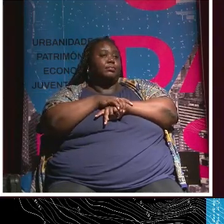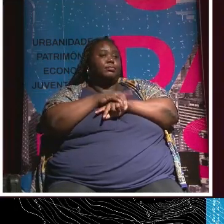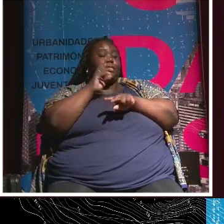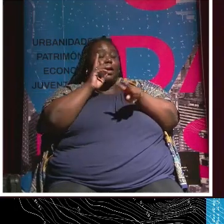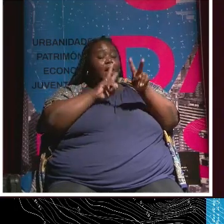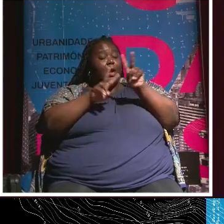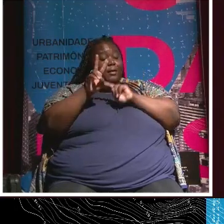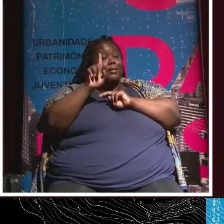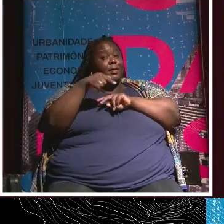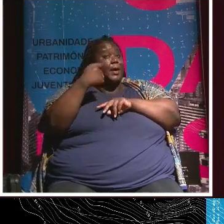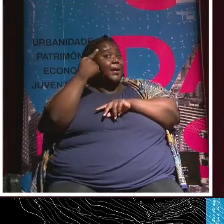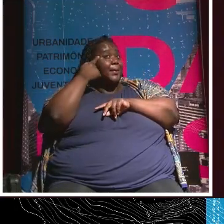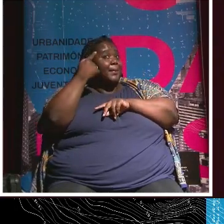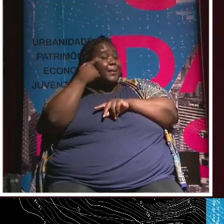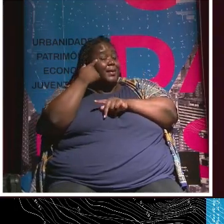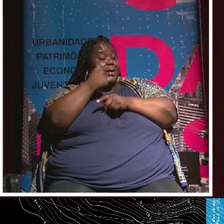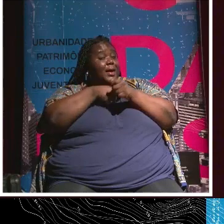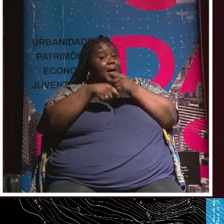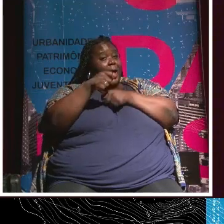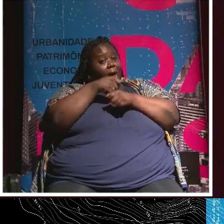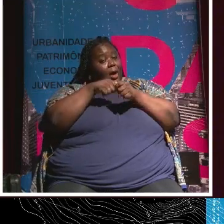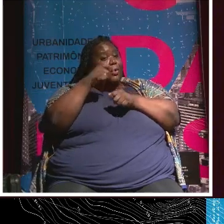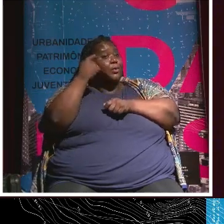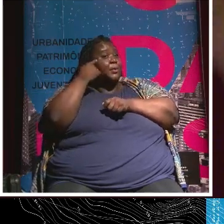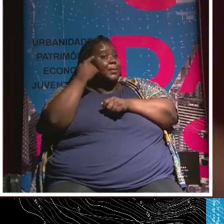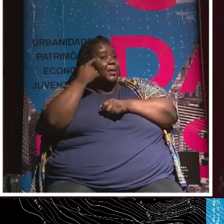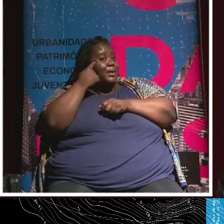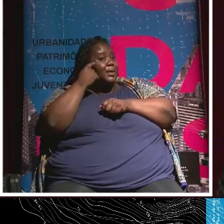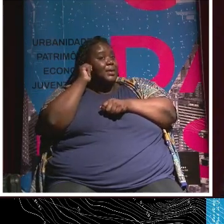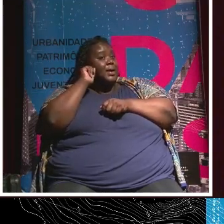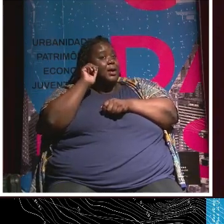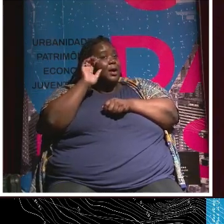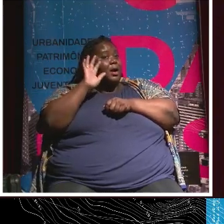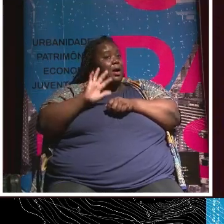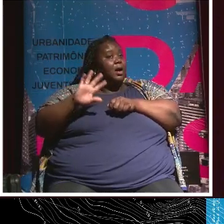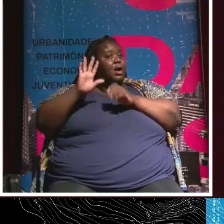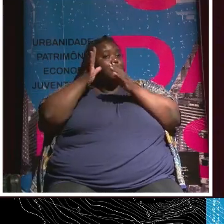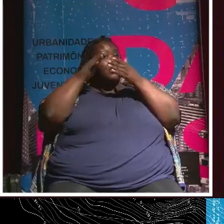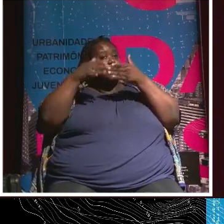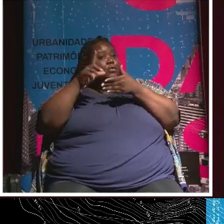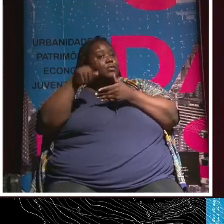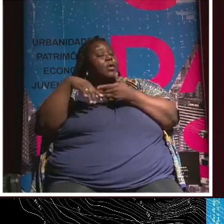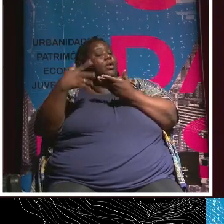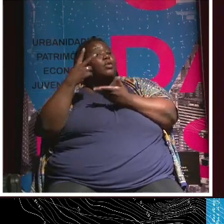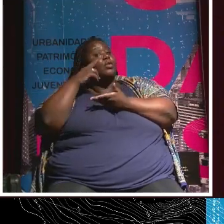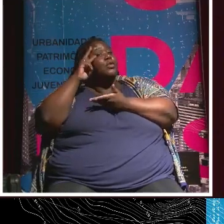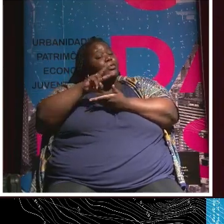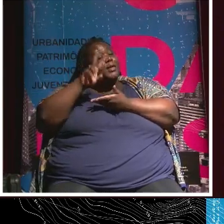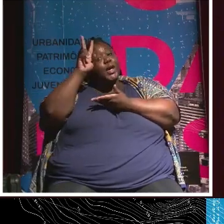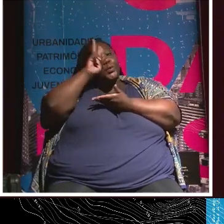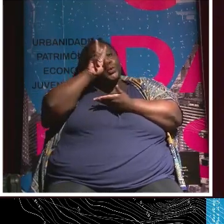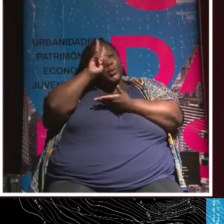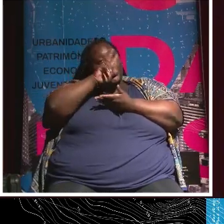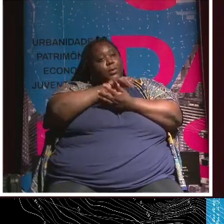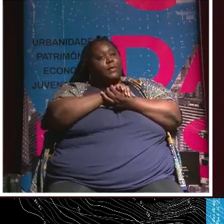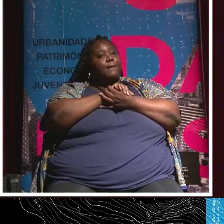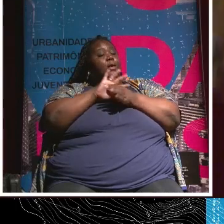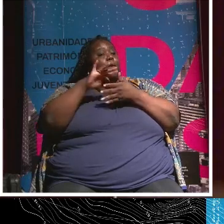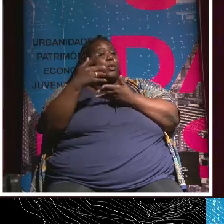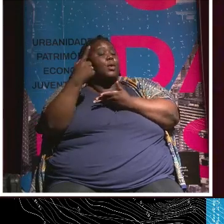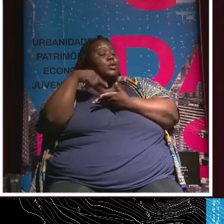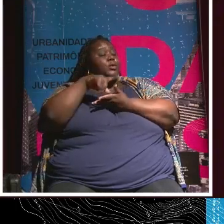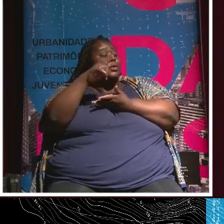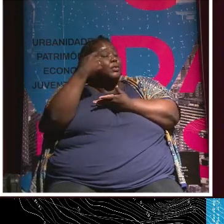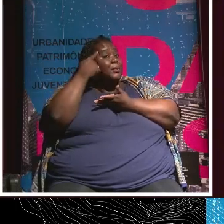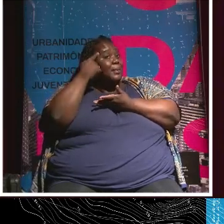Olhar isso é pensar que a economia que é pensada afrocentradamente, quando a gente olha historicamente, quando a gente